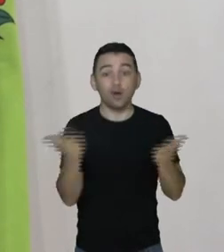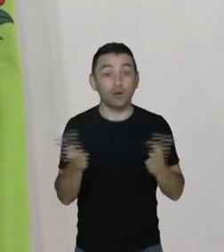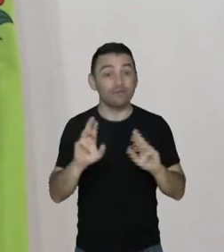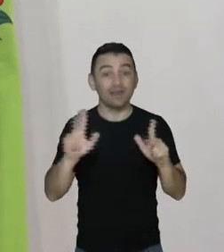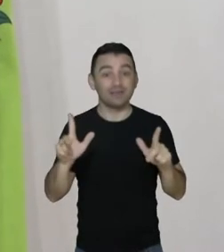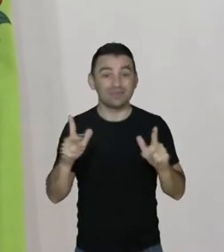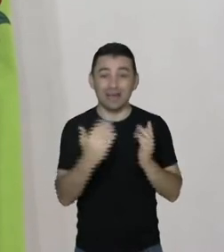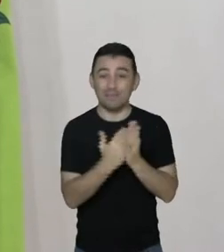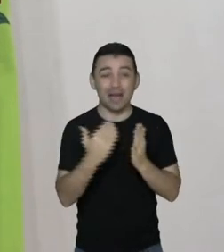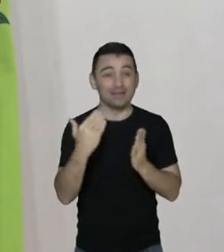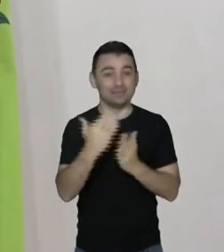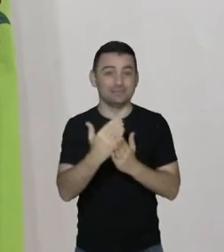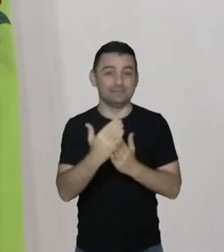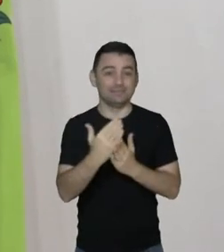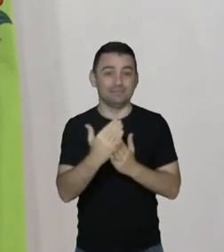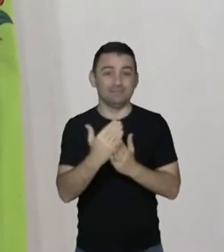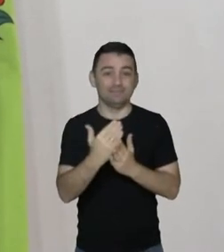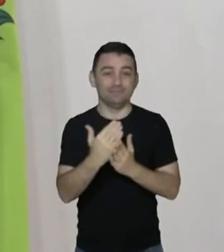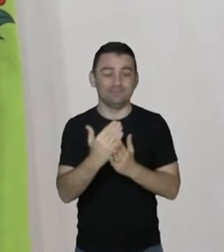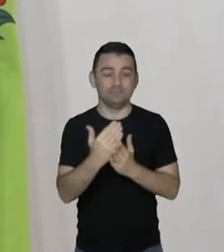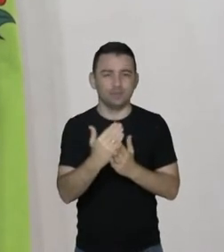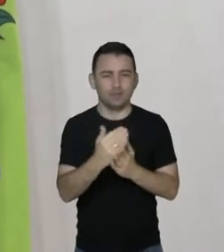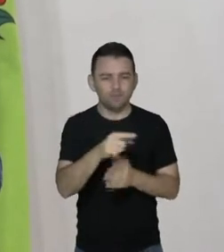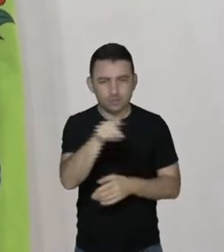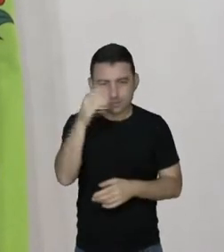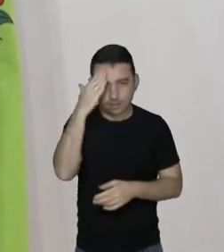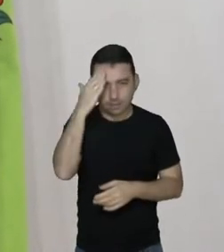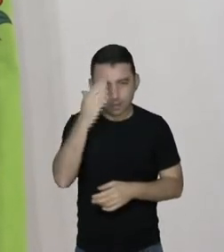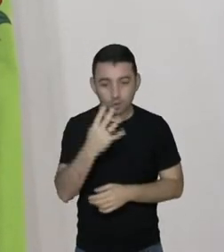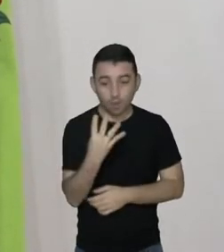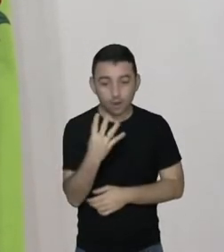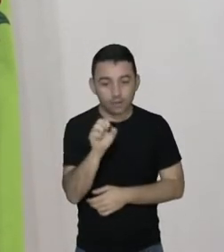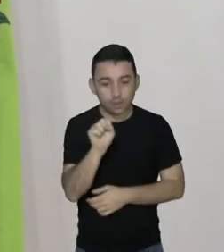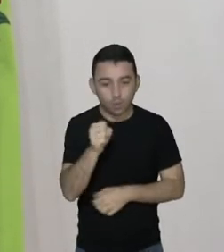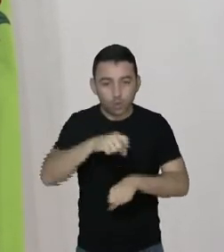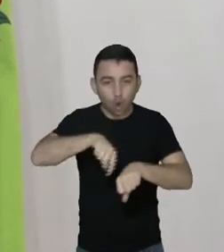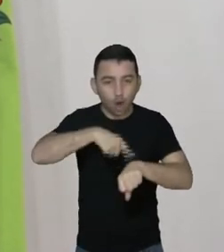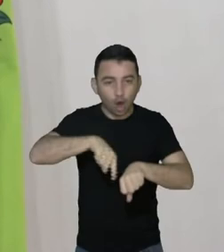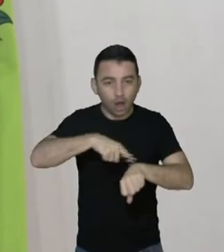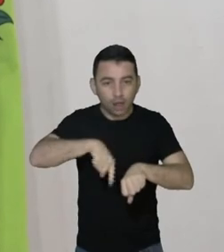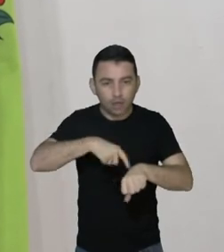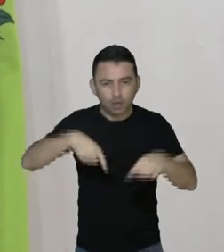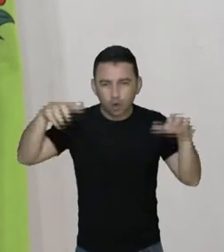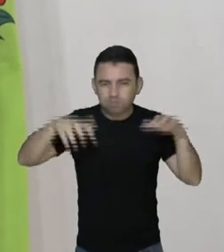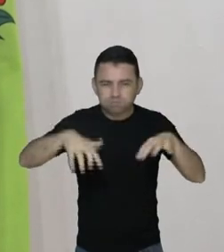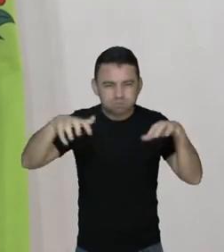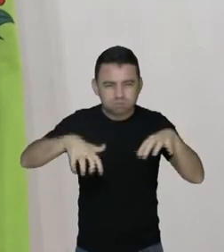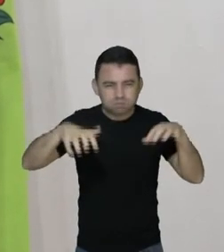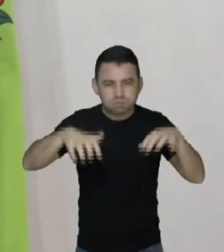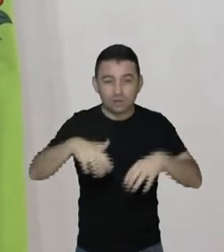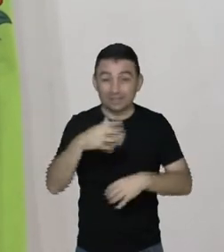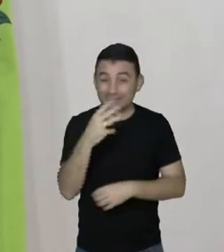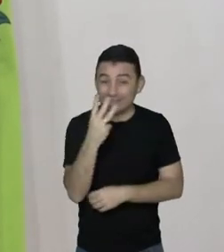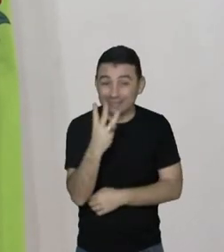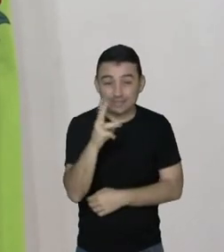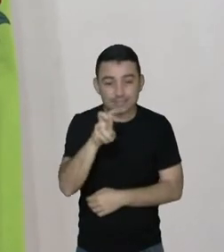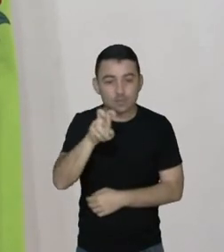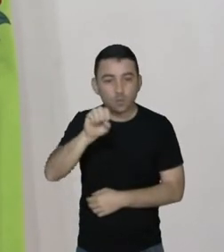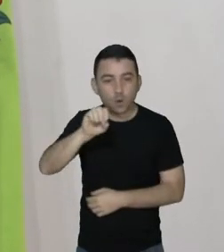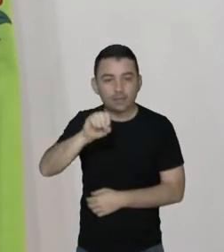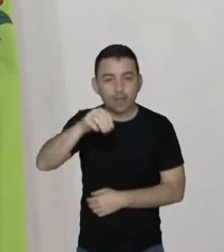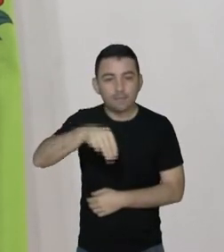Para se terem uma ideia, em 48 horas chegou a chover 350